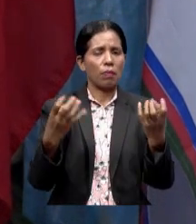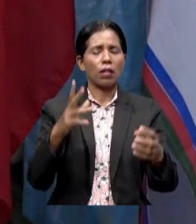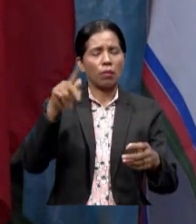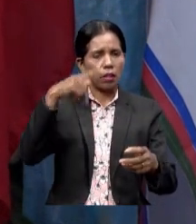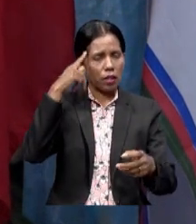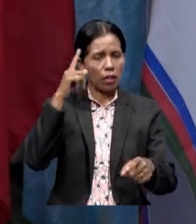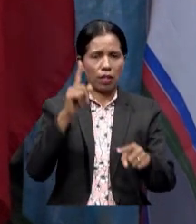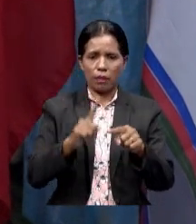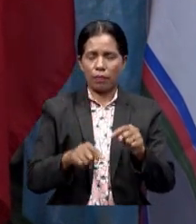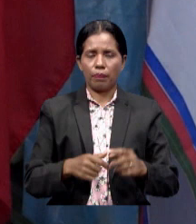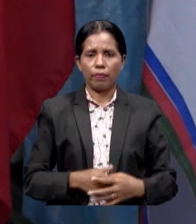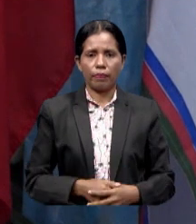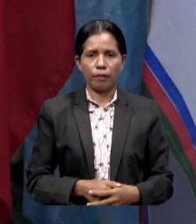sabe.